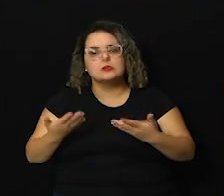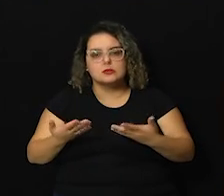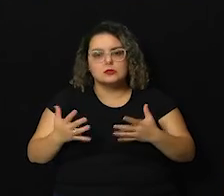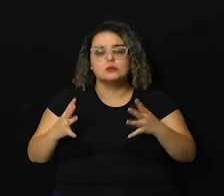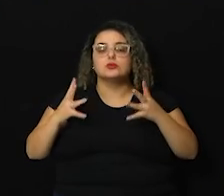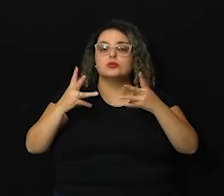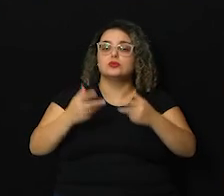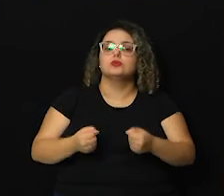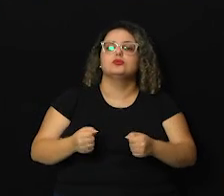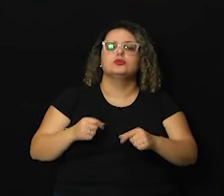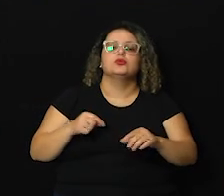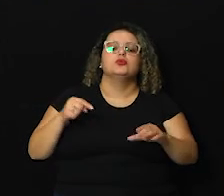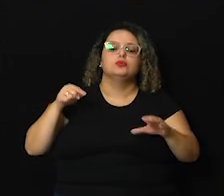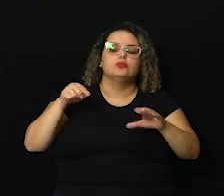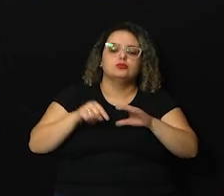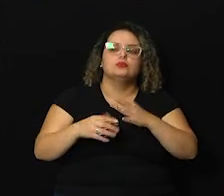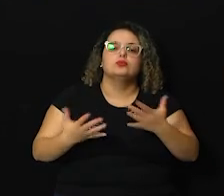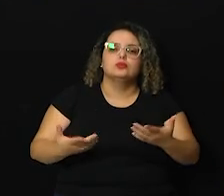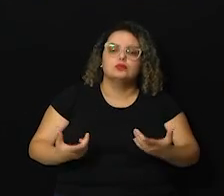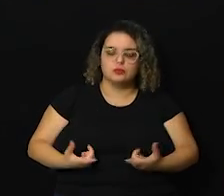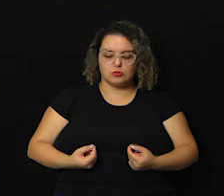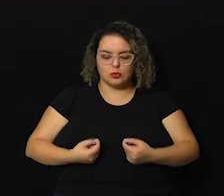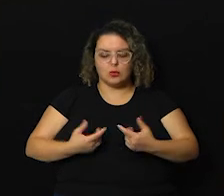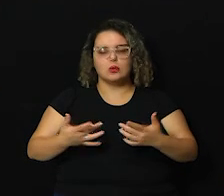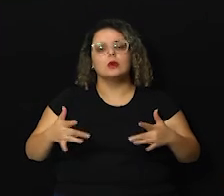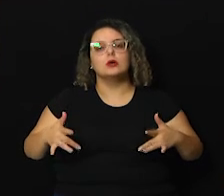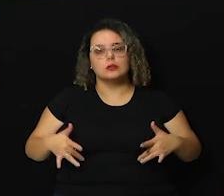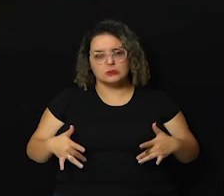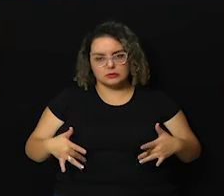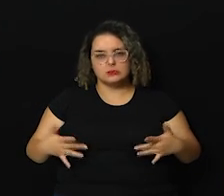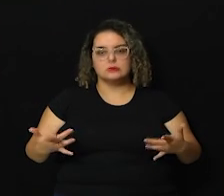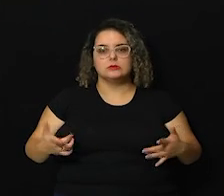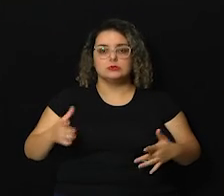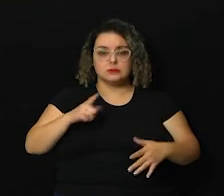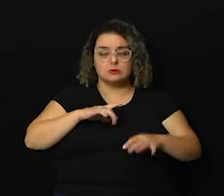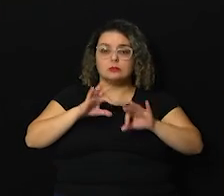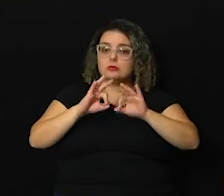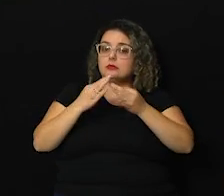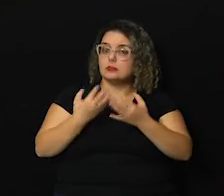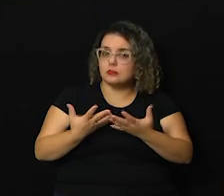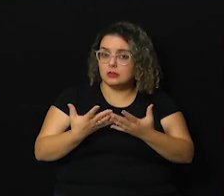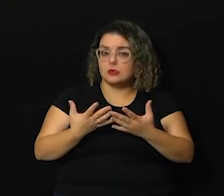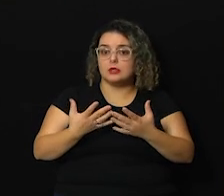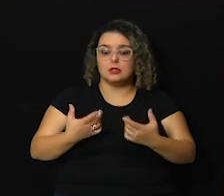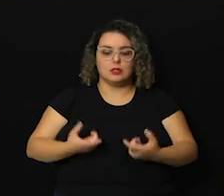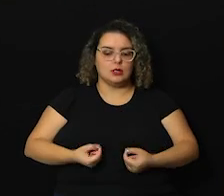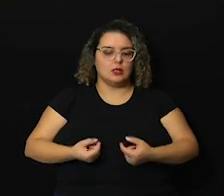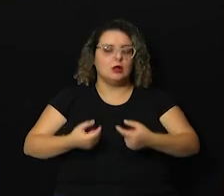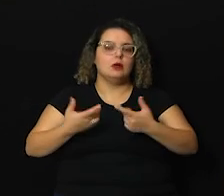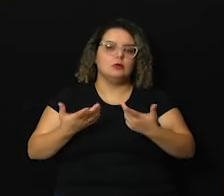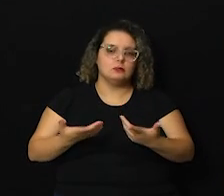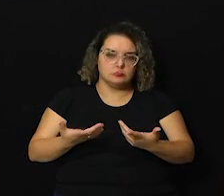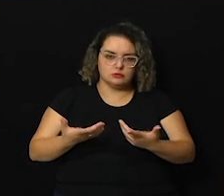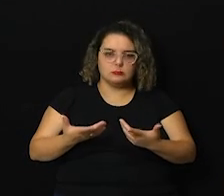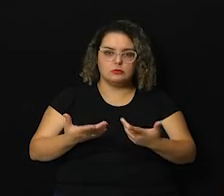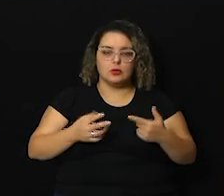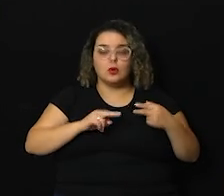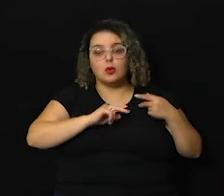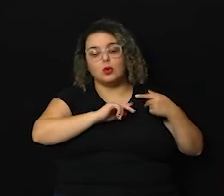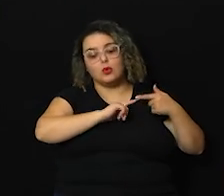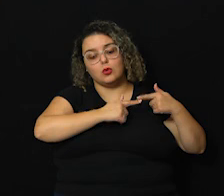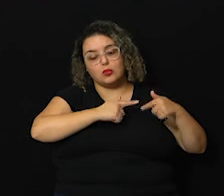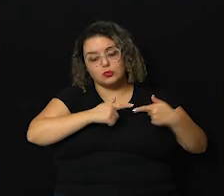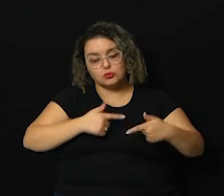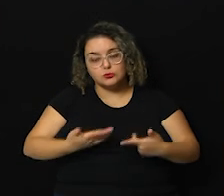estão associados intimamente à ocorrência do câncer renal. Então, se na família tem alguém que já teve câncer renal, ou que tenha uma marca